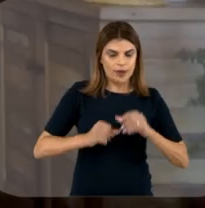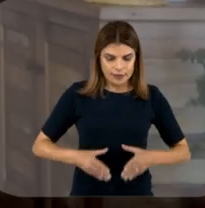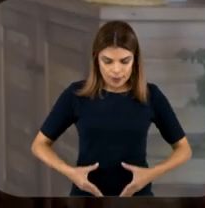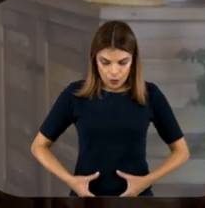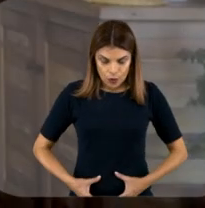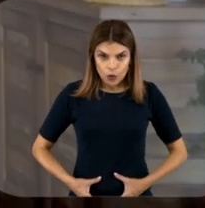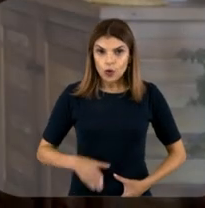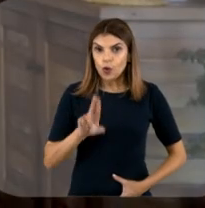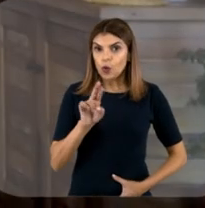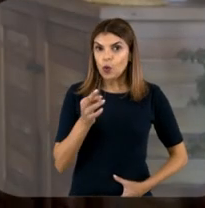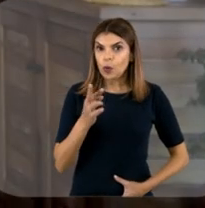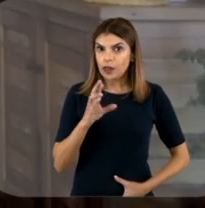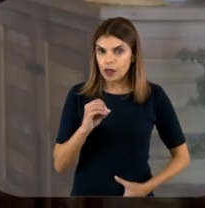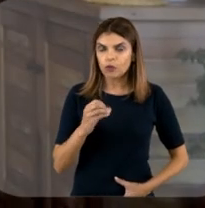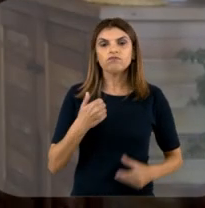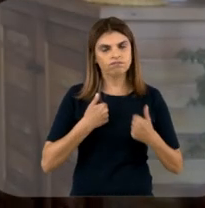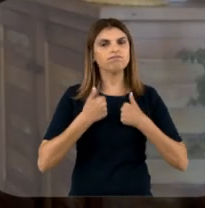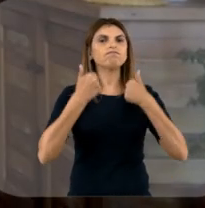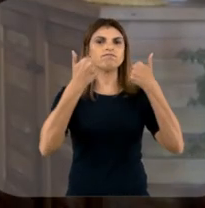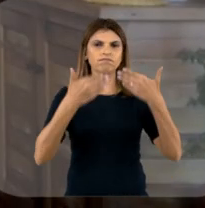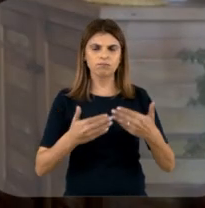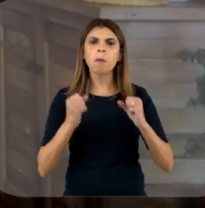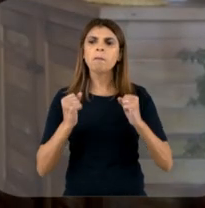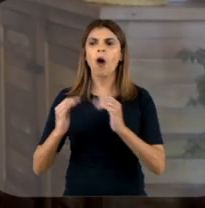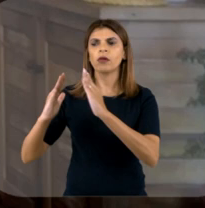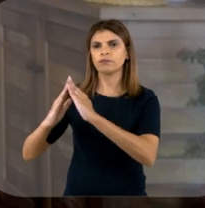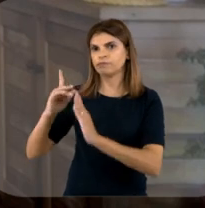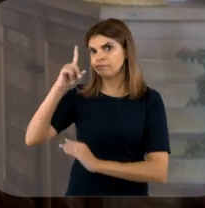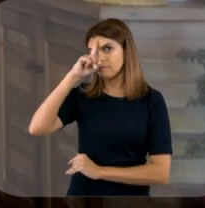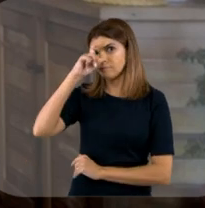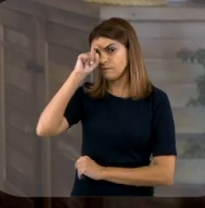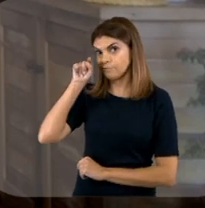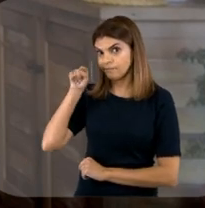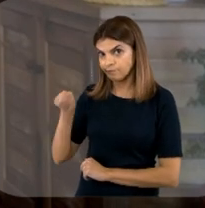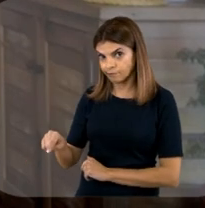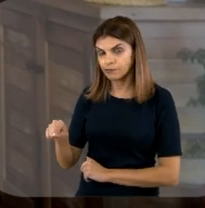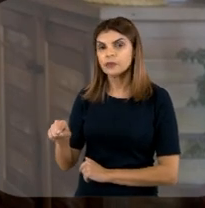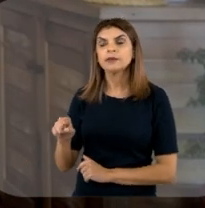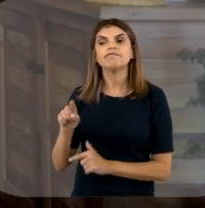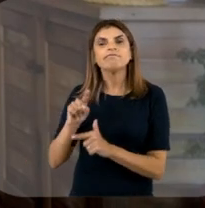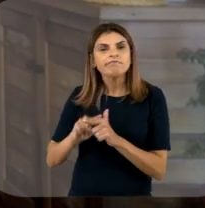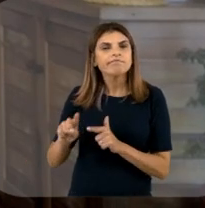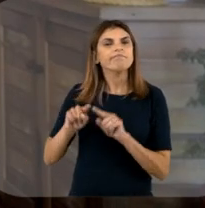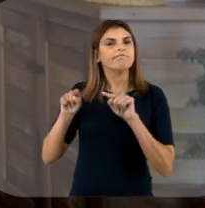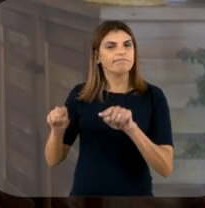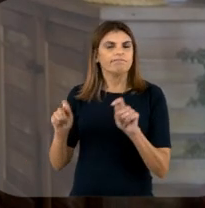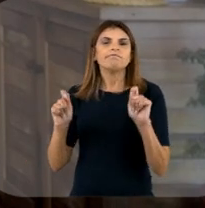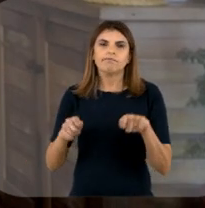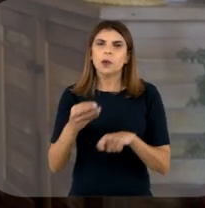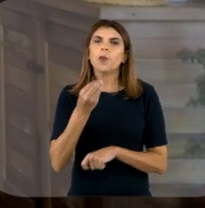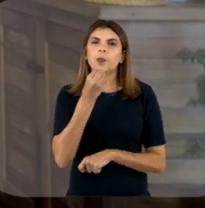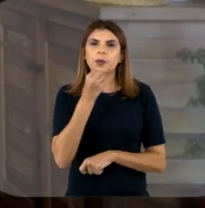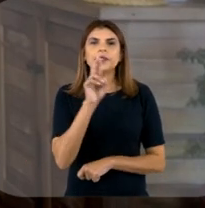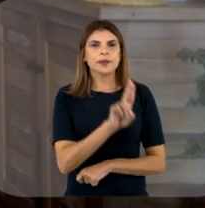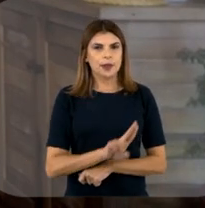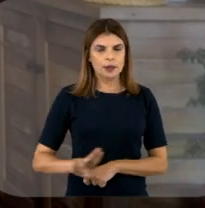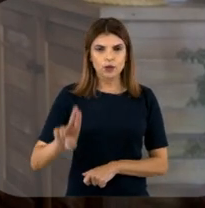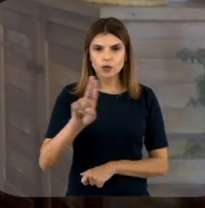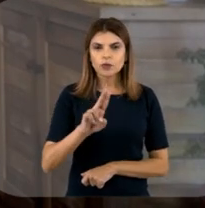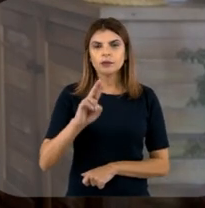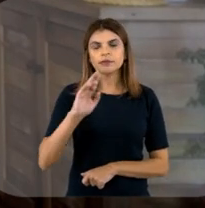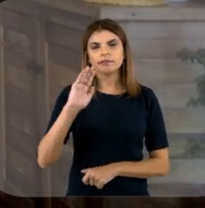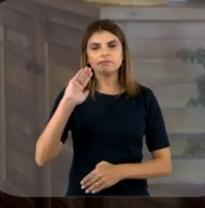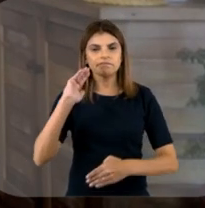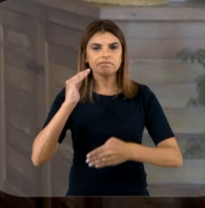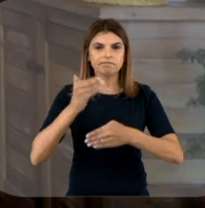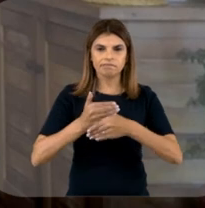O AMIU é um procedimento que pode ser realizado ambulatorialmente. Nessa circunstância, é possível se utilizar